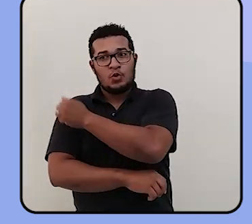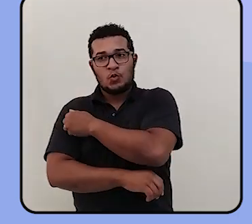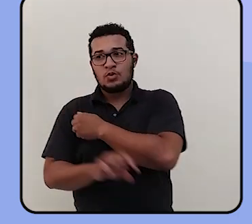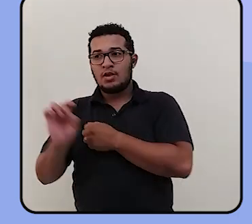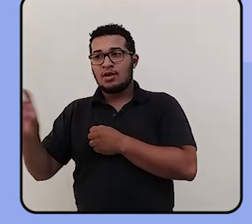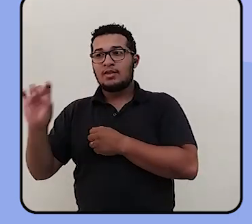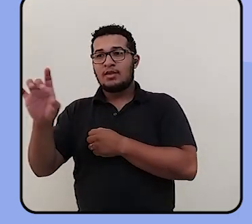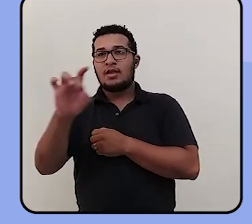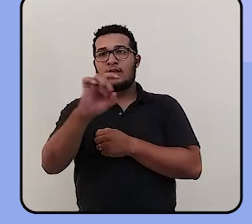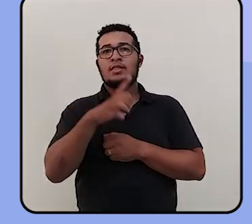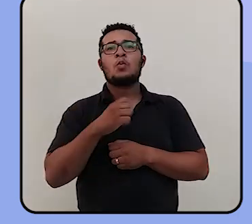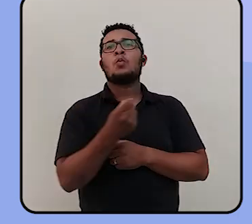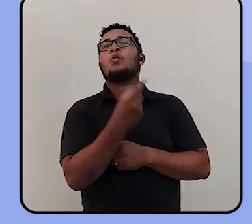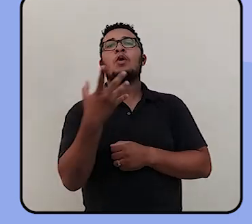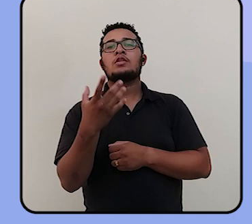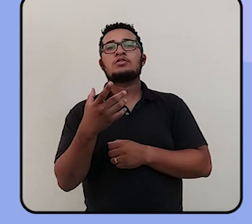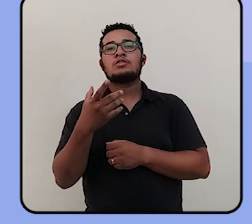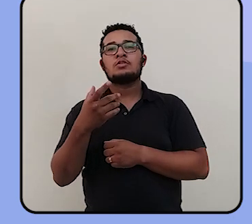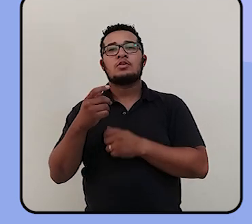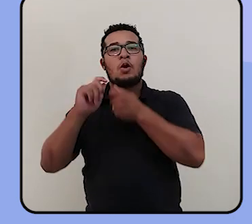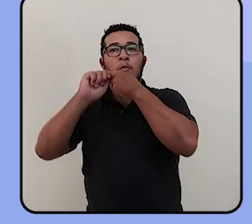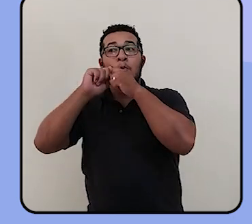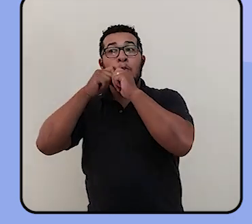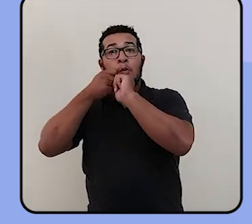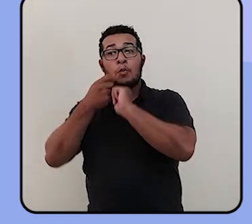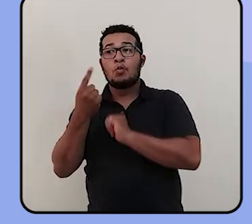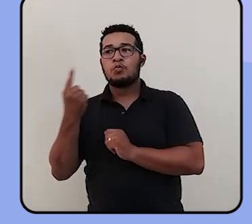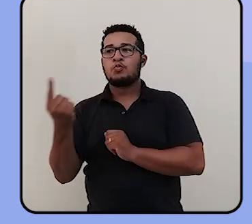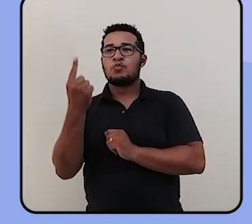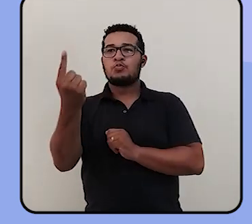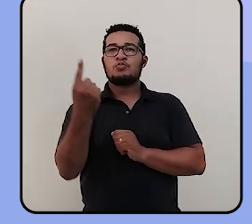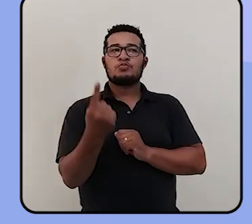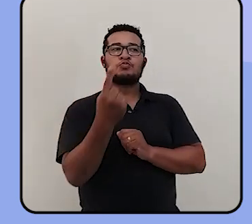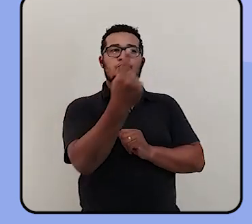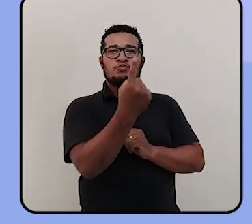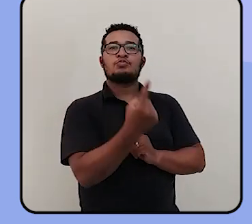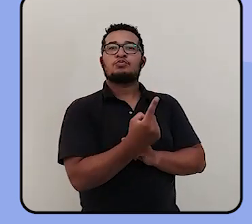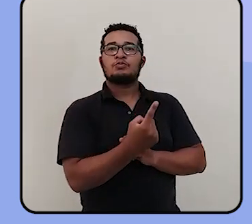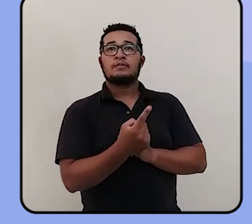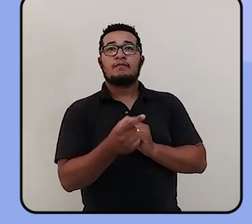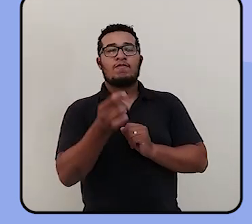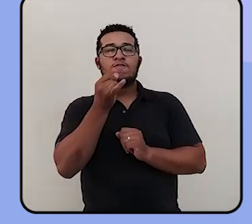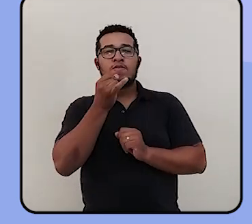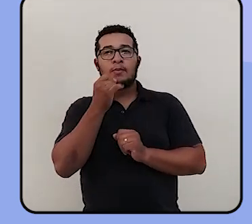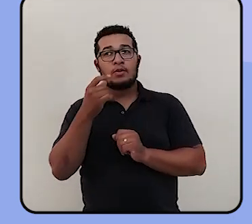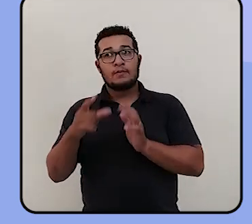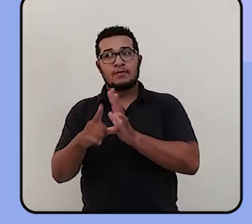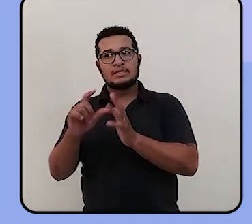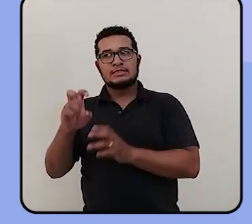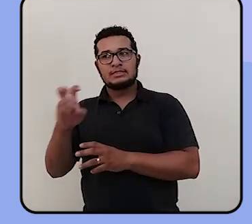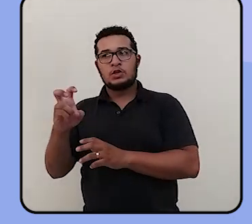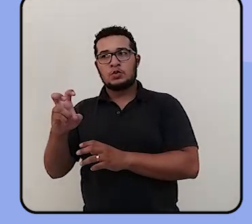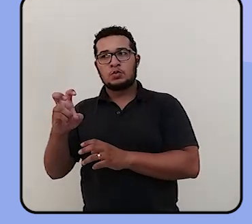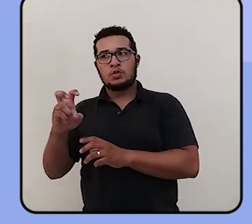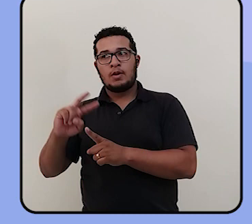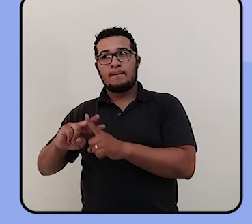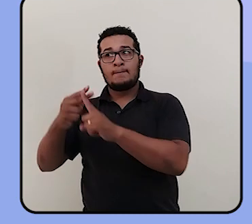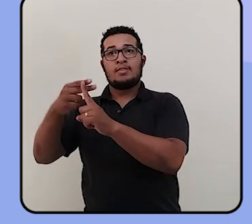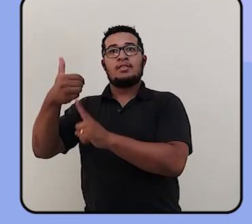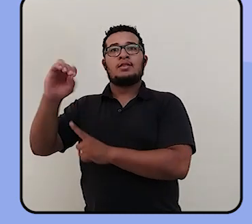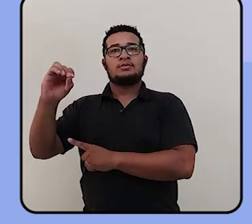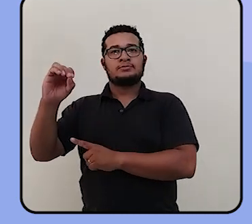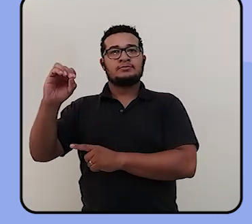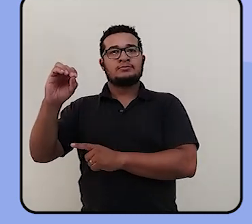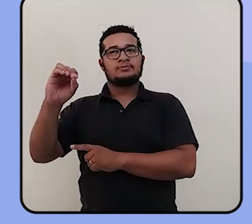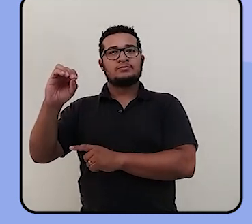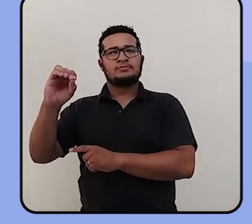cada aluno receberá apenas um bombom. Perceba o que está acontecendo. Eram 5 alunos e agora passou a